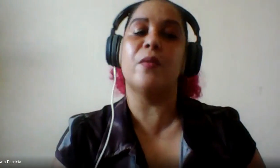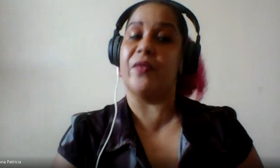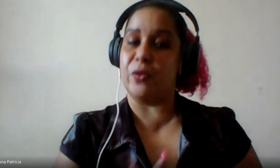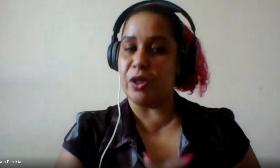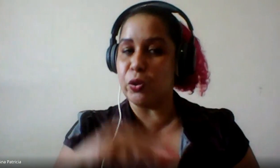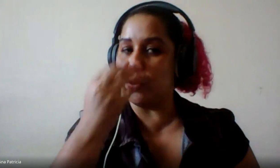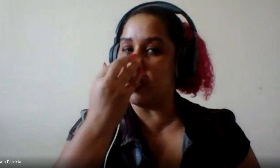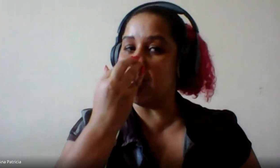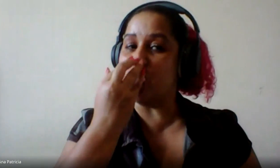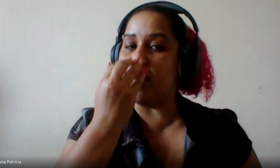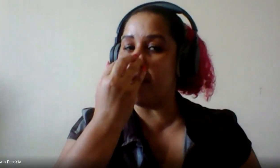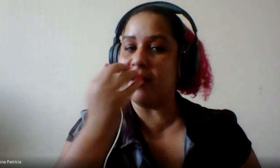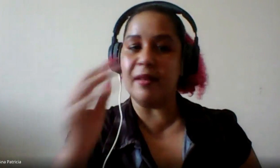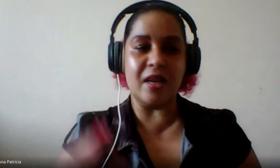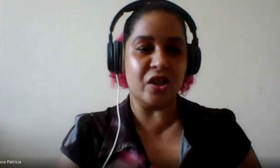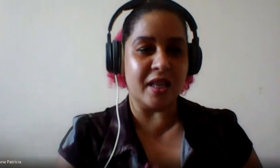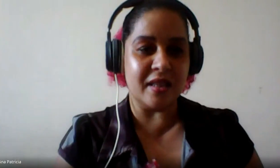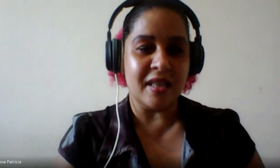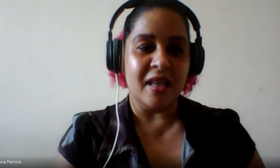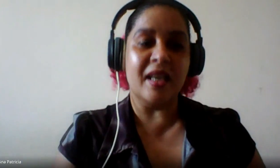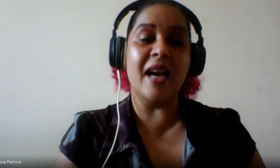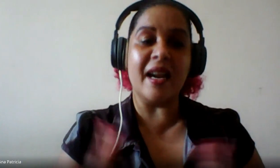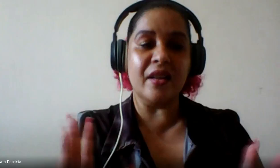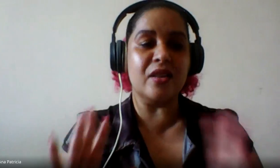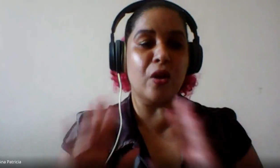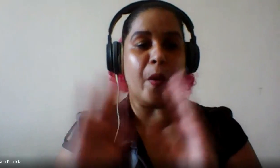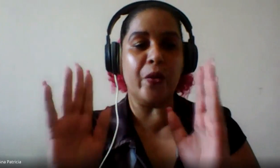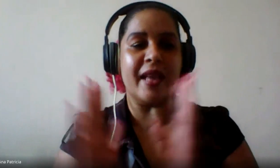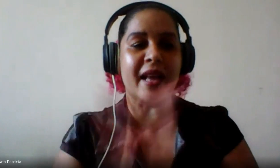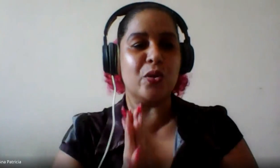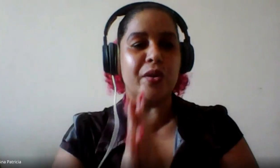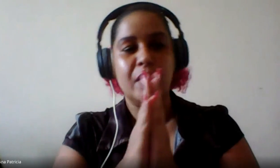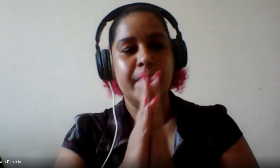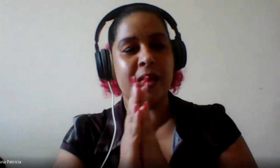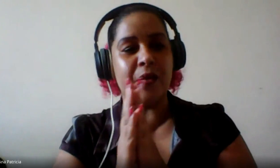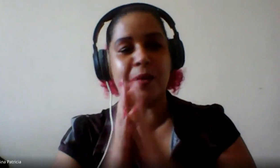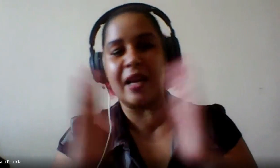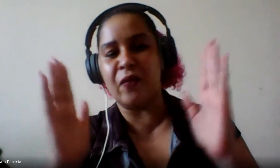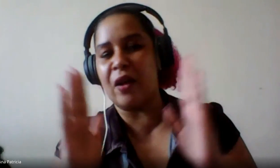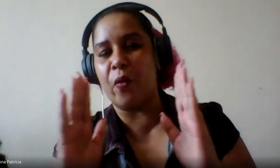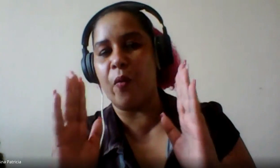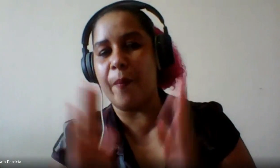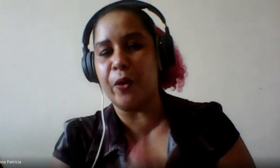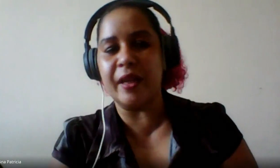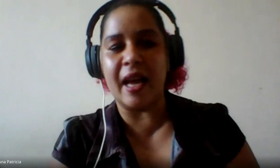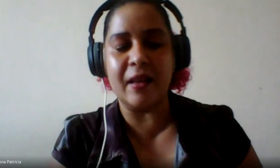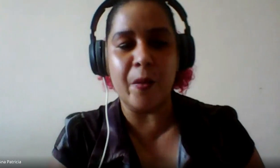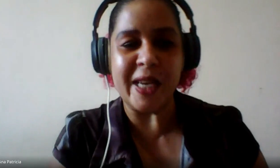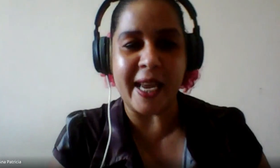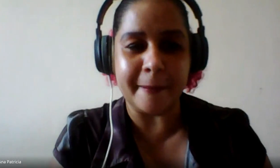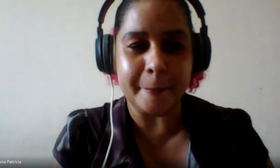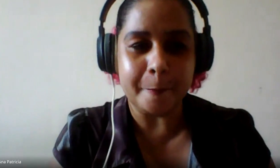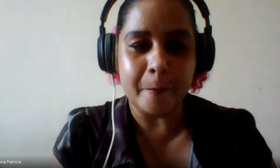ensinar. São professoras surdas e extremamente inteligentes, e garanto que sobre comunidade surda e sobre bilinguismo, elas falam com uma prioridade